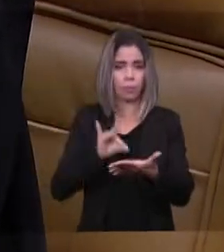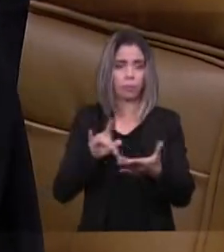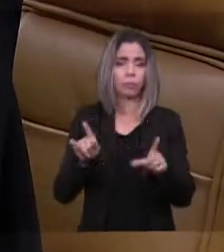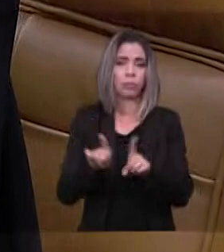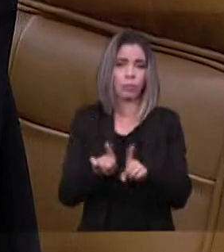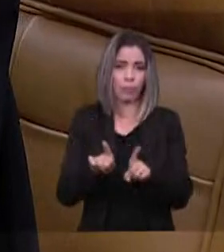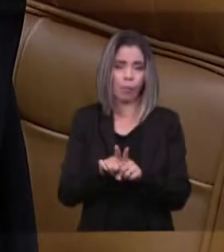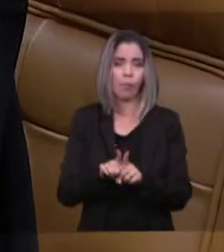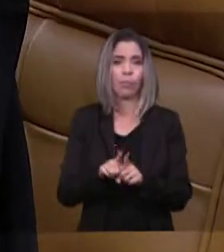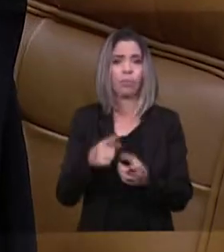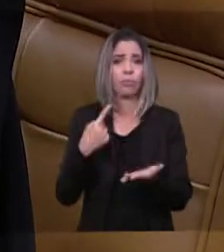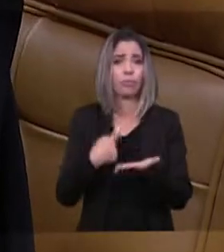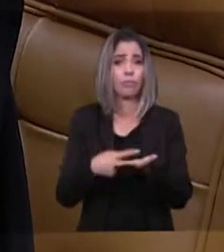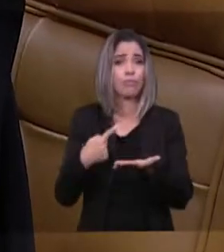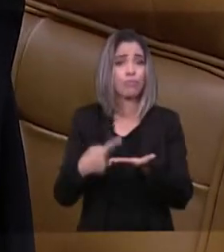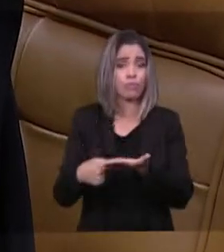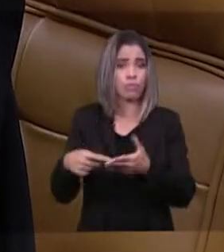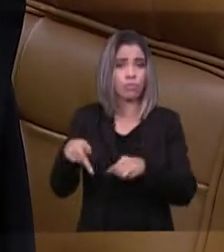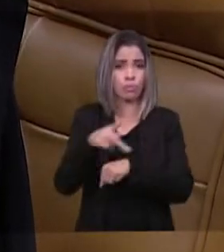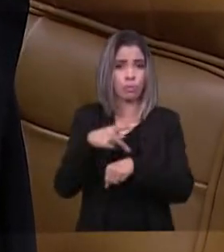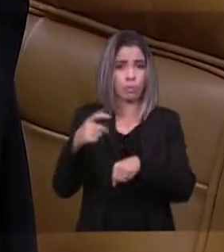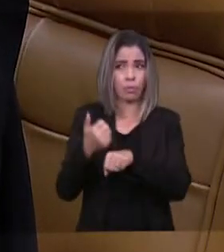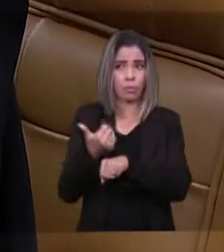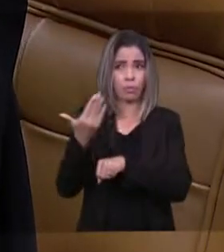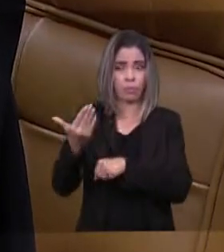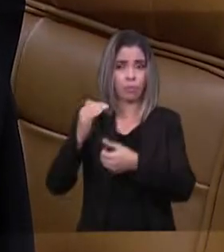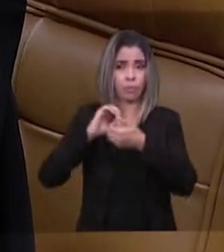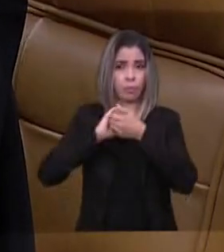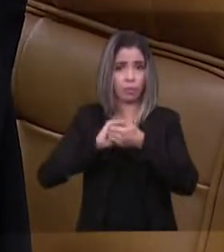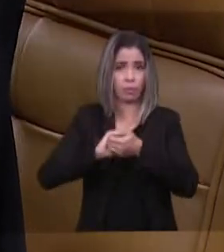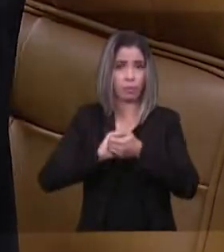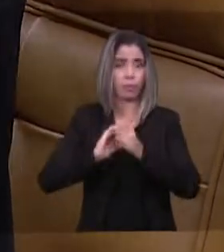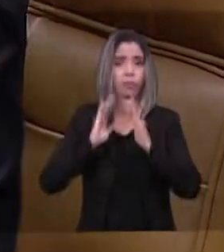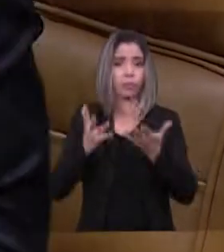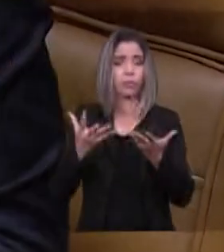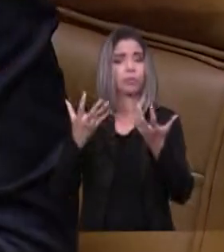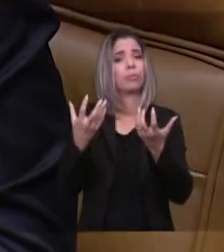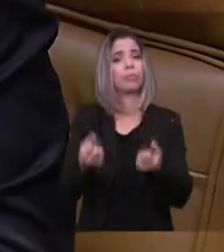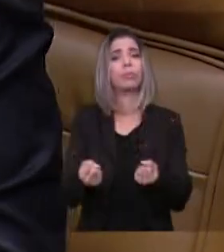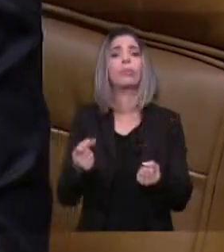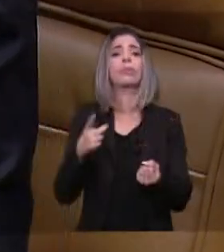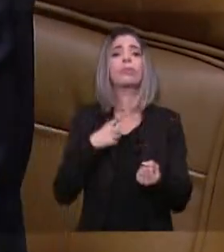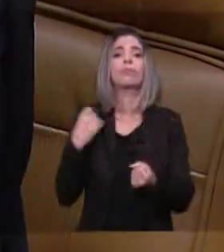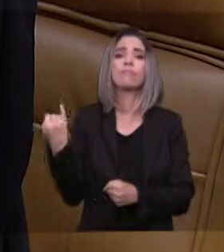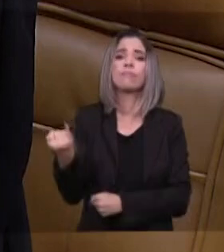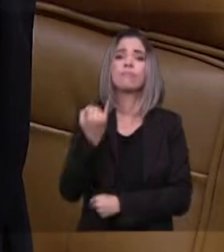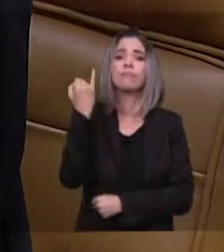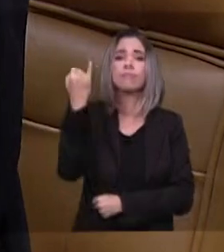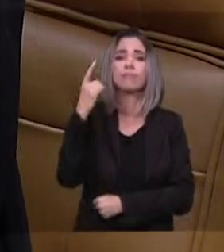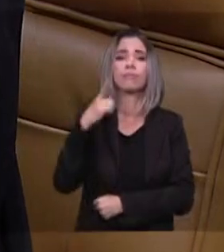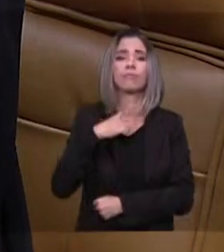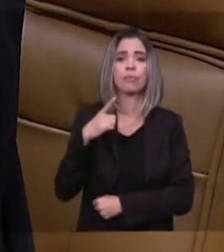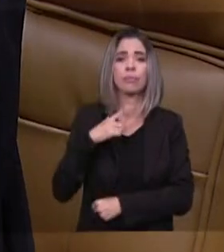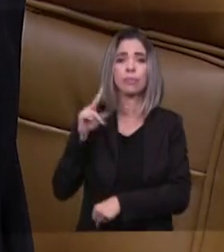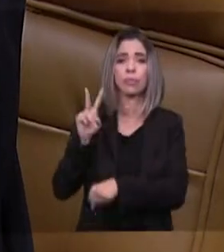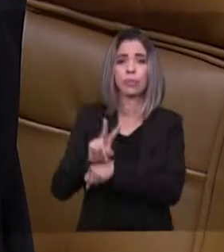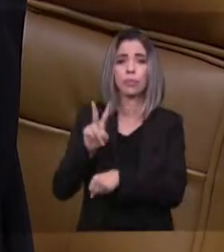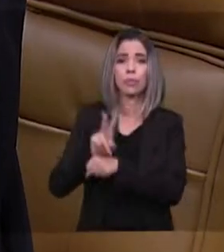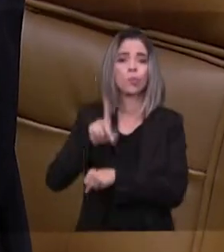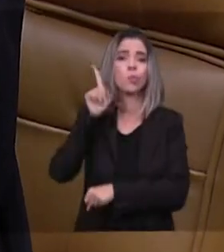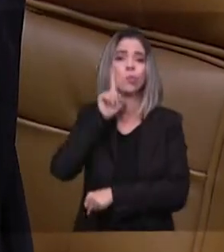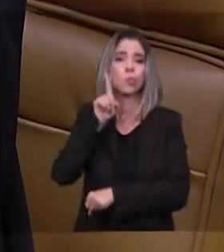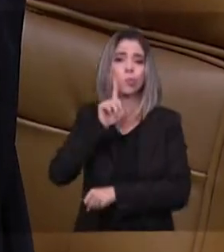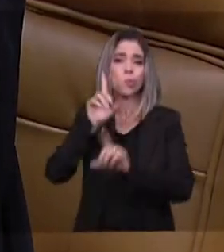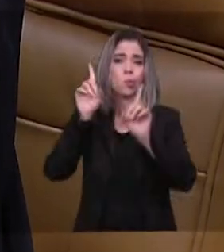dos tratados internacionais acima referidos, destaco a necessidade de se reconhecer a relevância do sistema interamericano de proteção de direitos